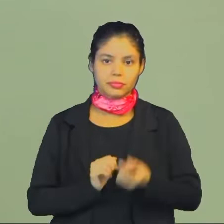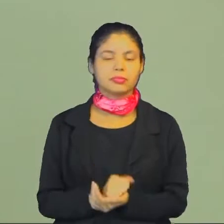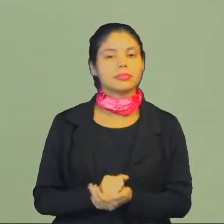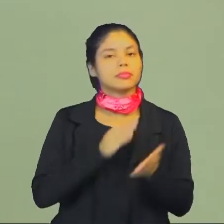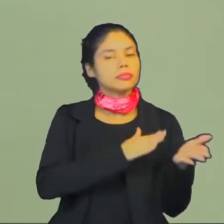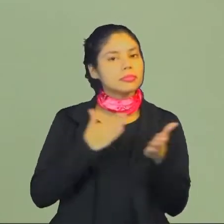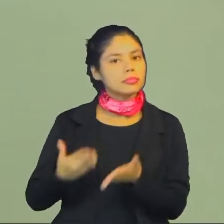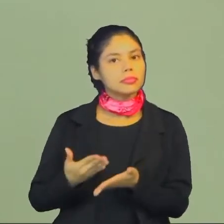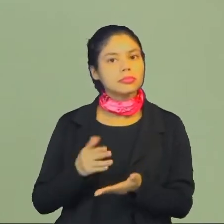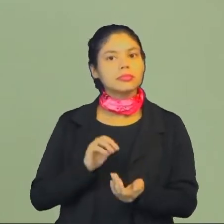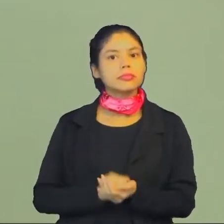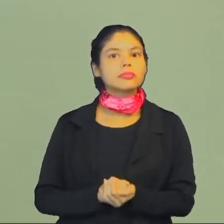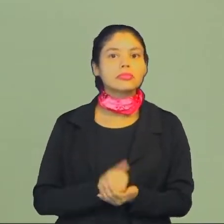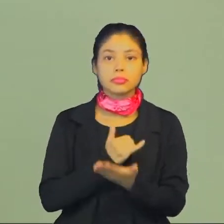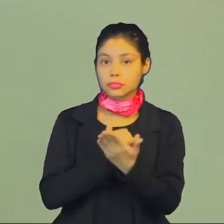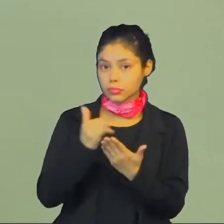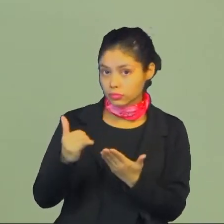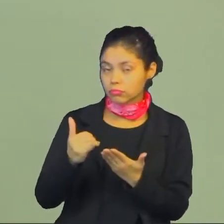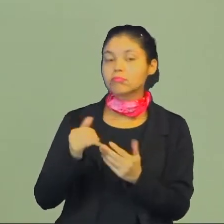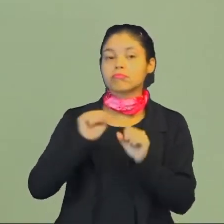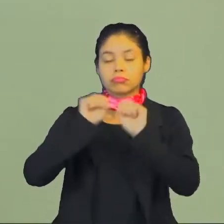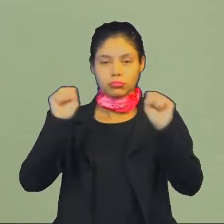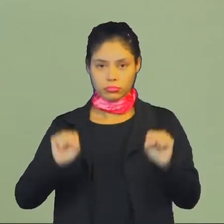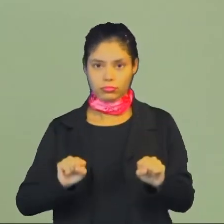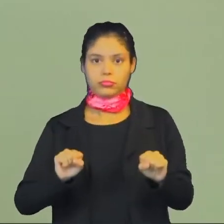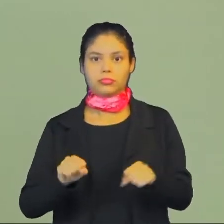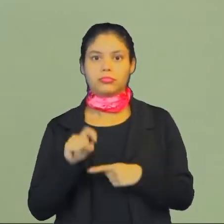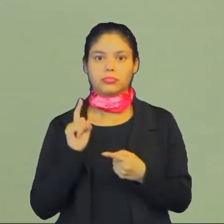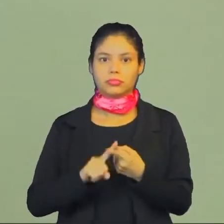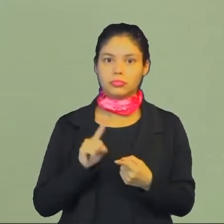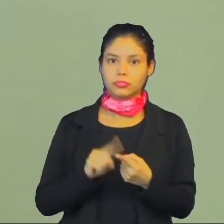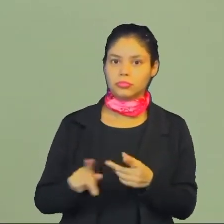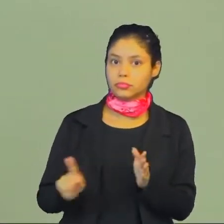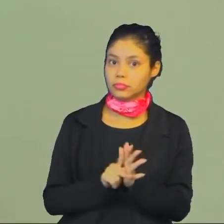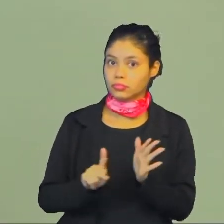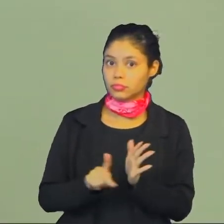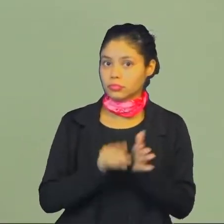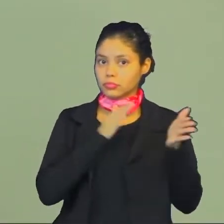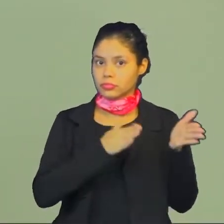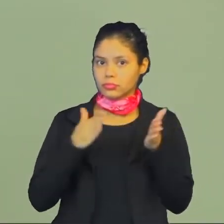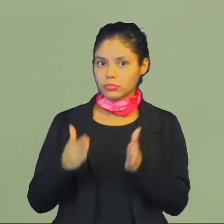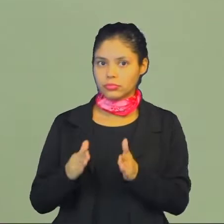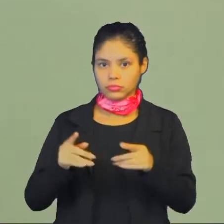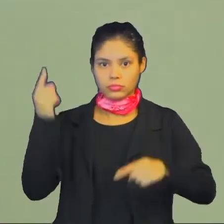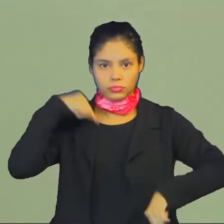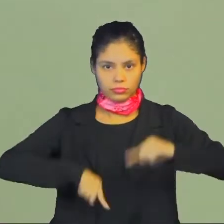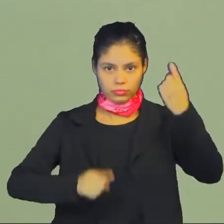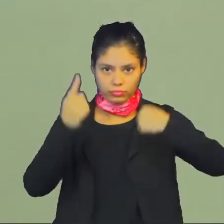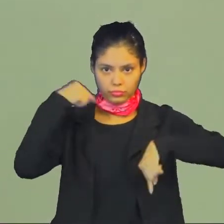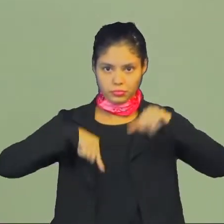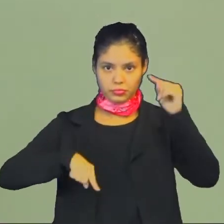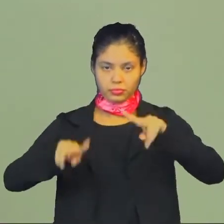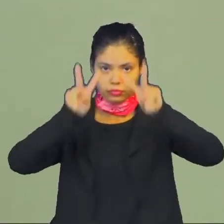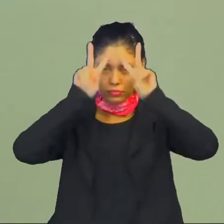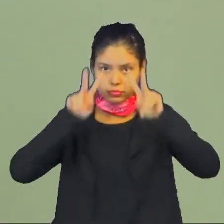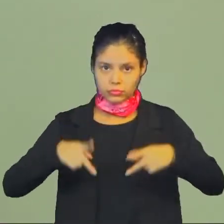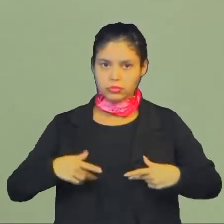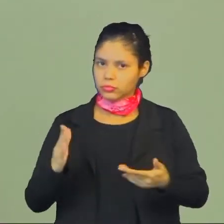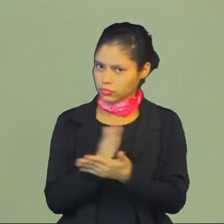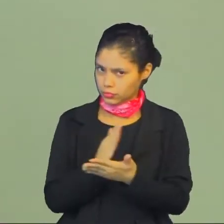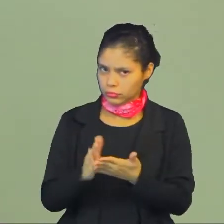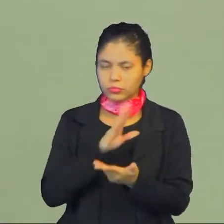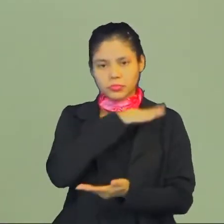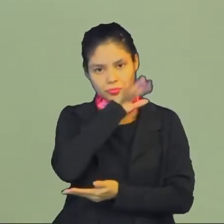Essa parte ela vai ser mais introdutória do sistema circulatório, incluindo a parte de circulação humana e também de